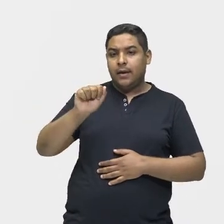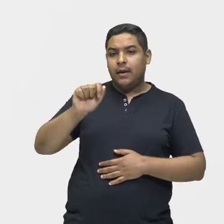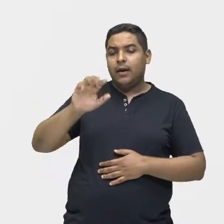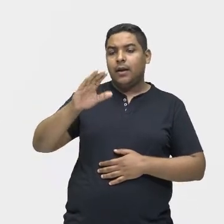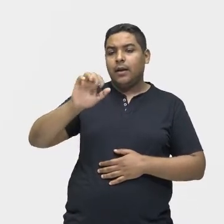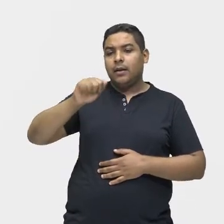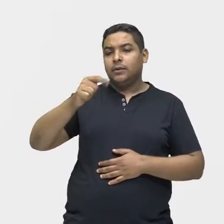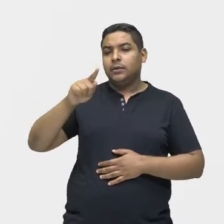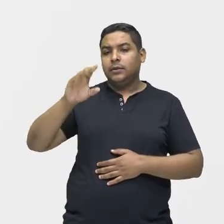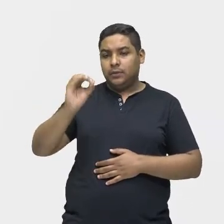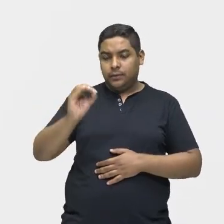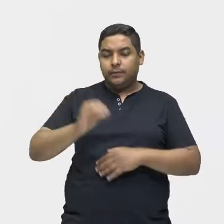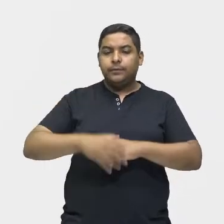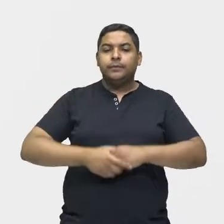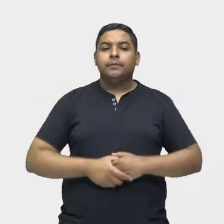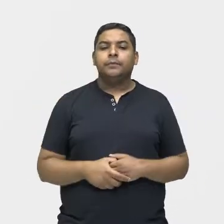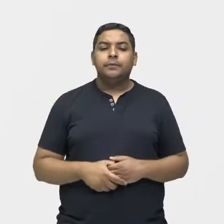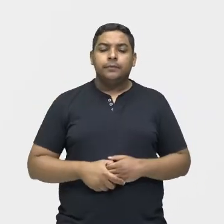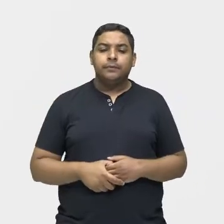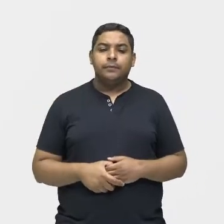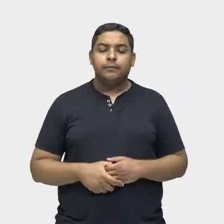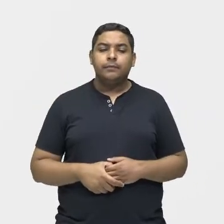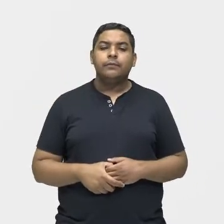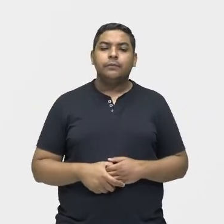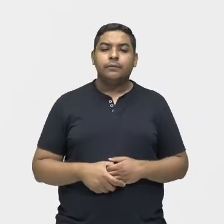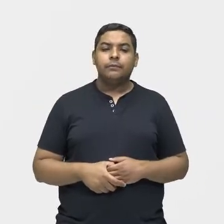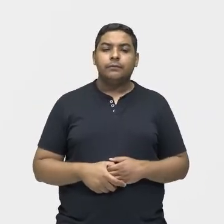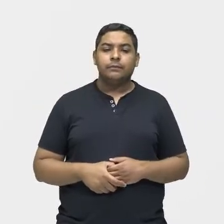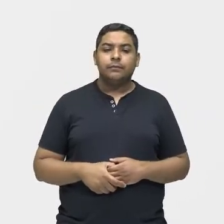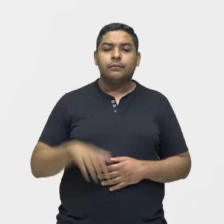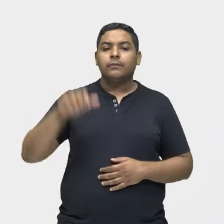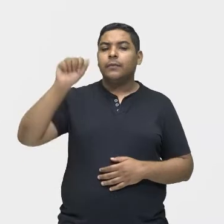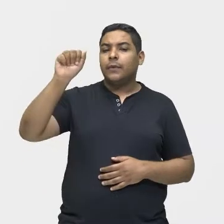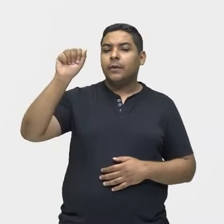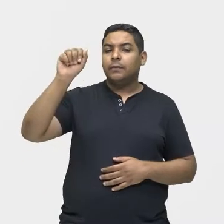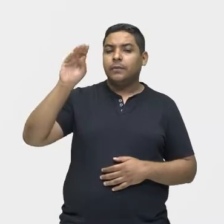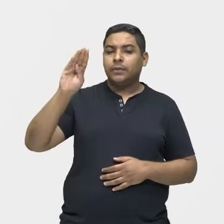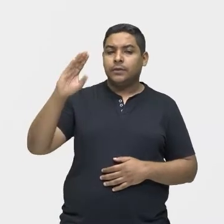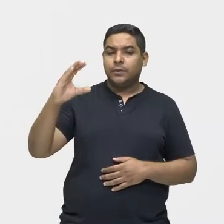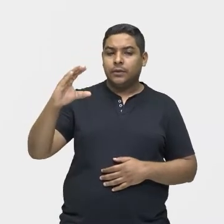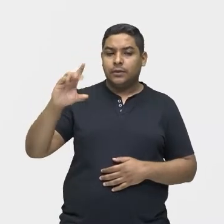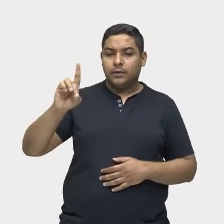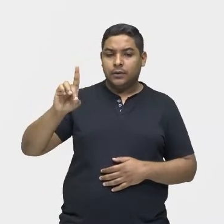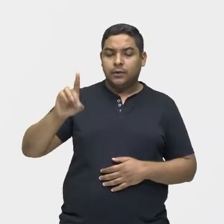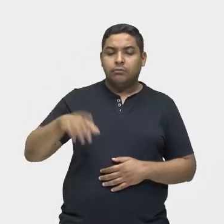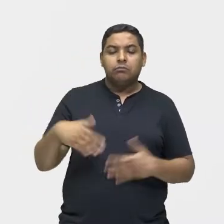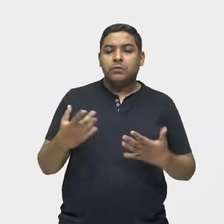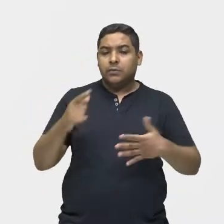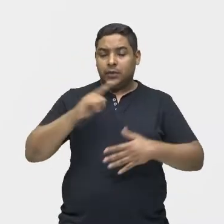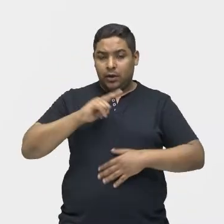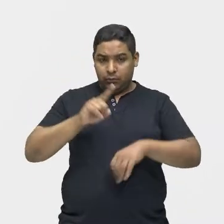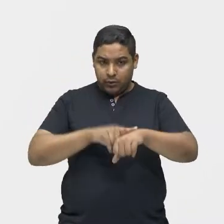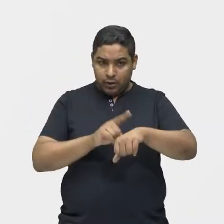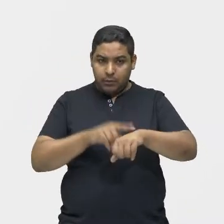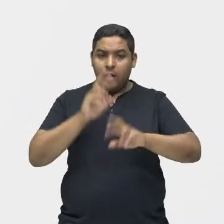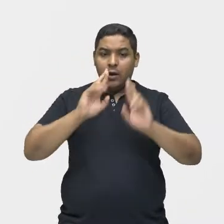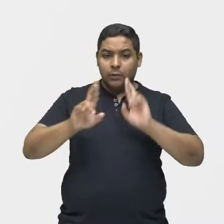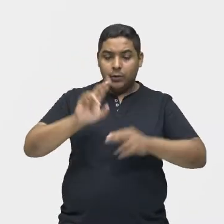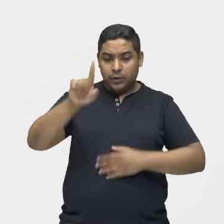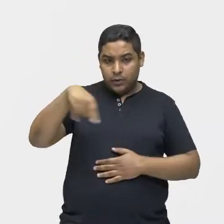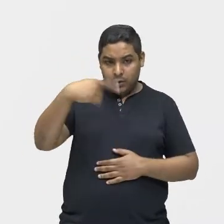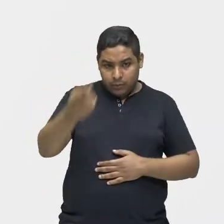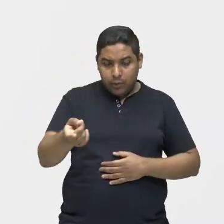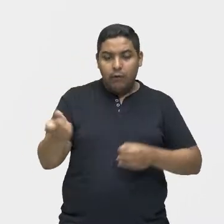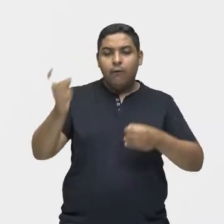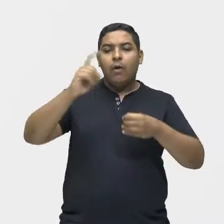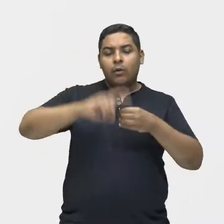quanto à forma negativa do will, tá certo? Então, vocês terão agora um tempinho aí para responder e, na sequência,